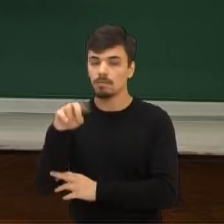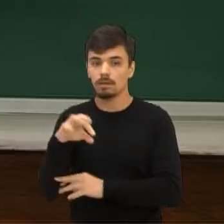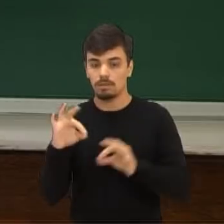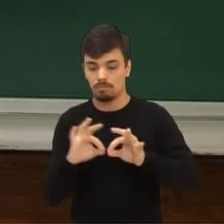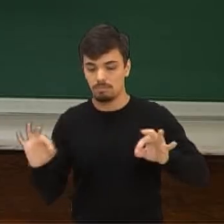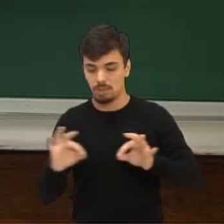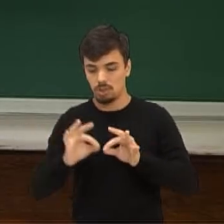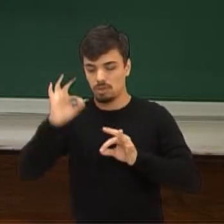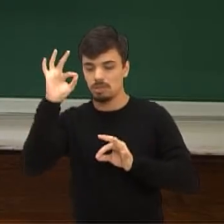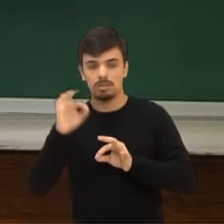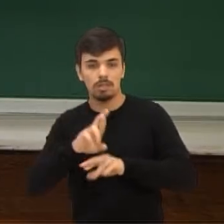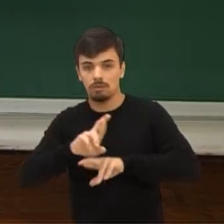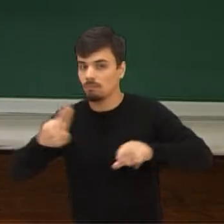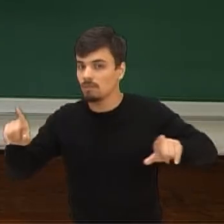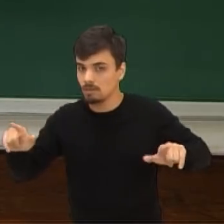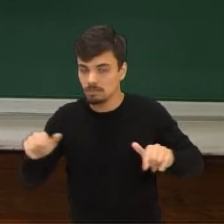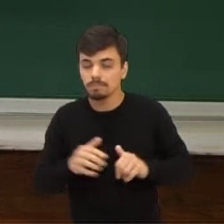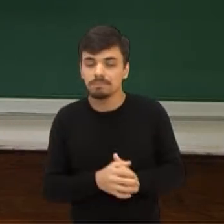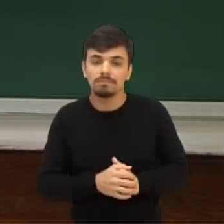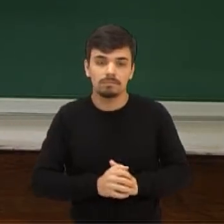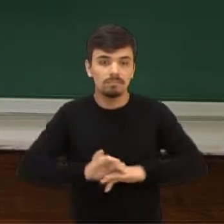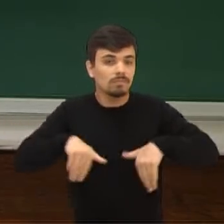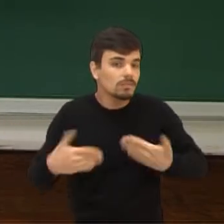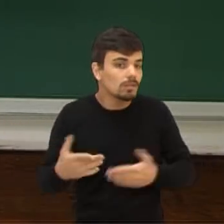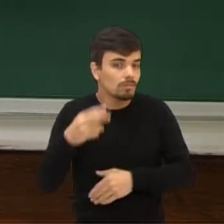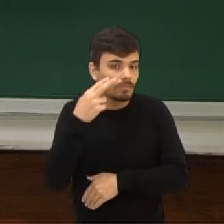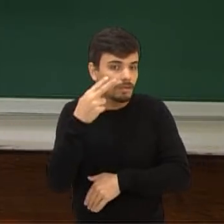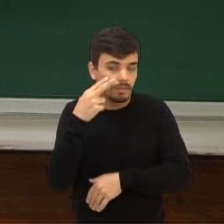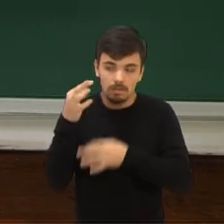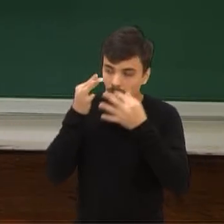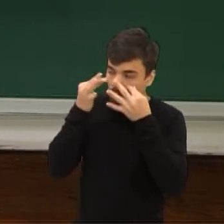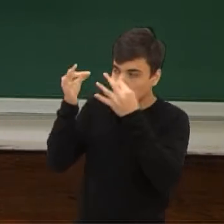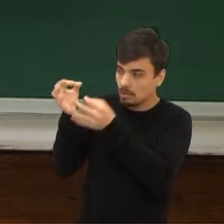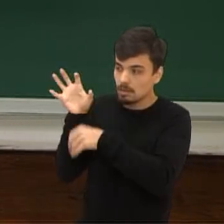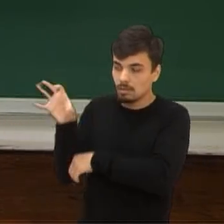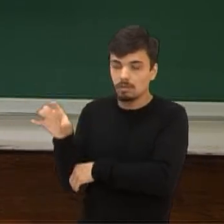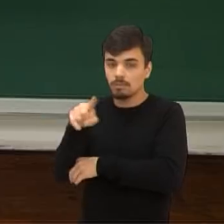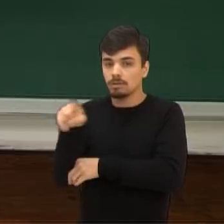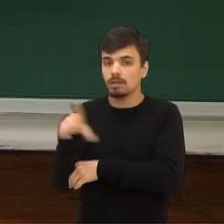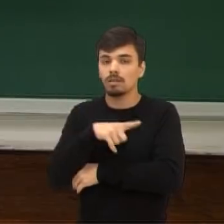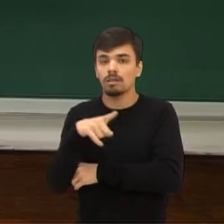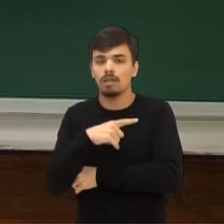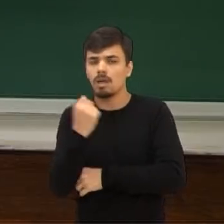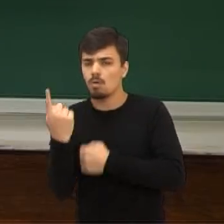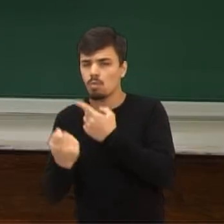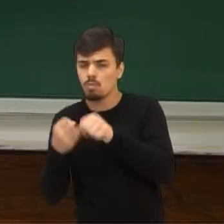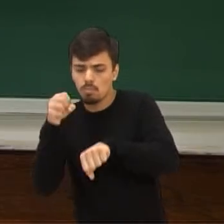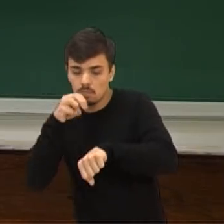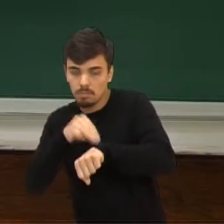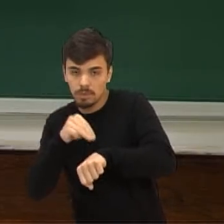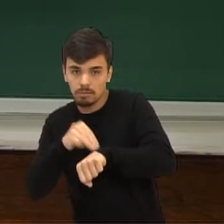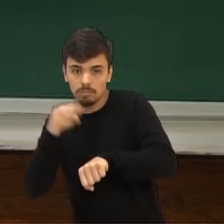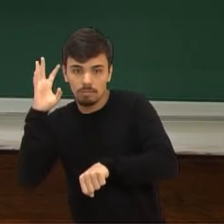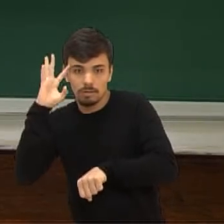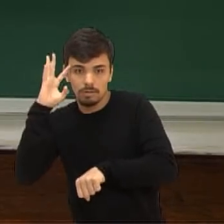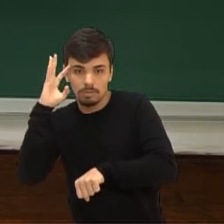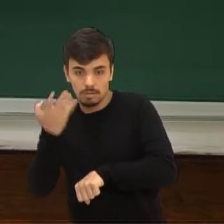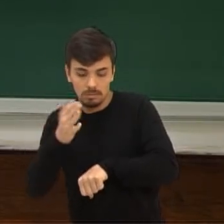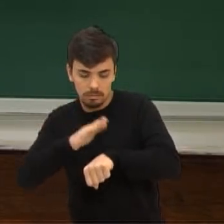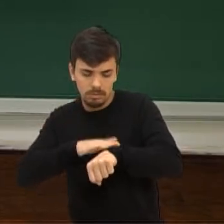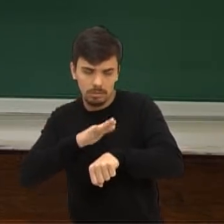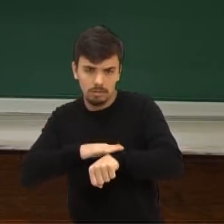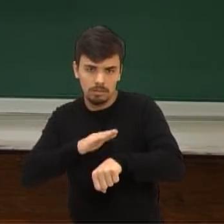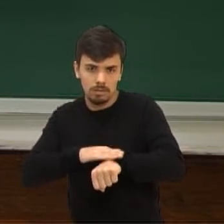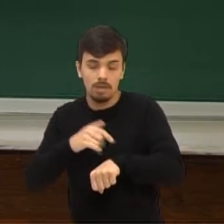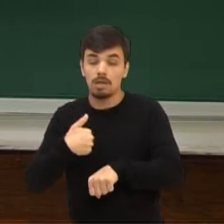medidas diferentes. Então, se atentem a isso. Vocês terão alguns minutinhos aí para resolverem, um